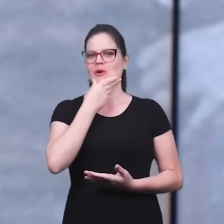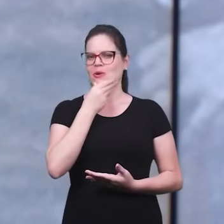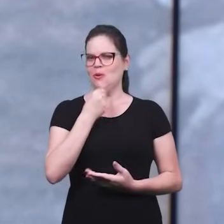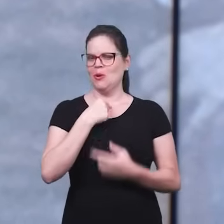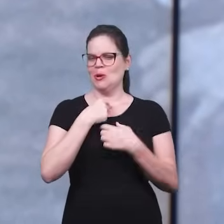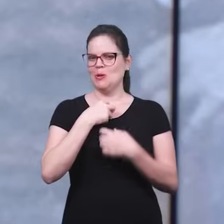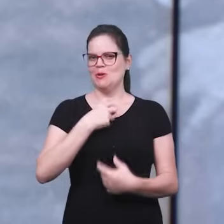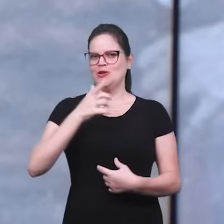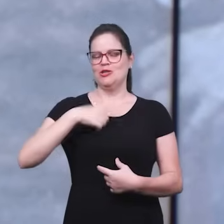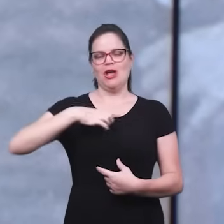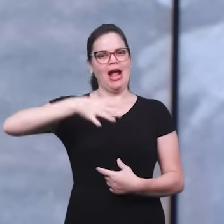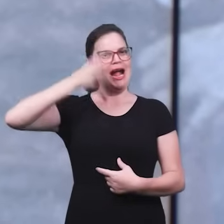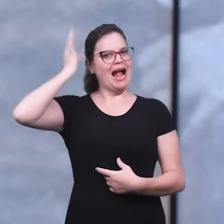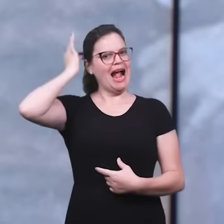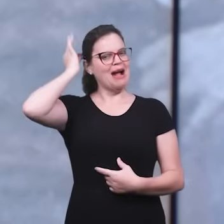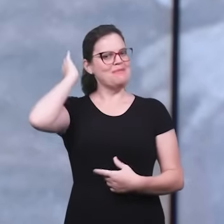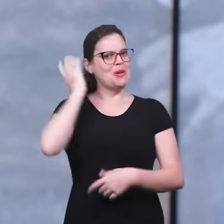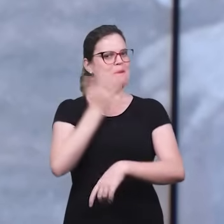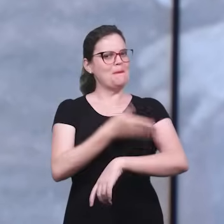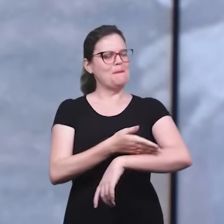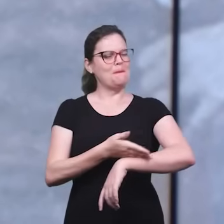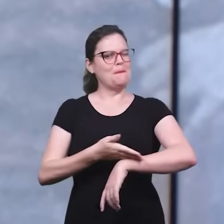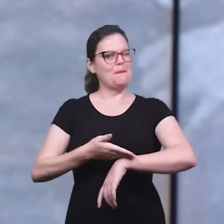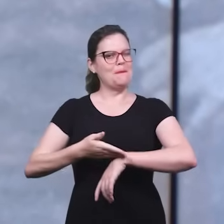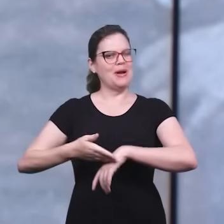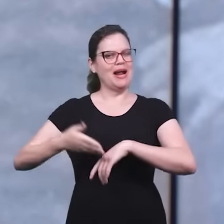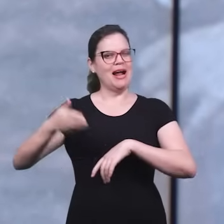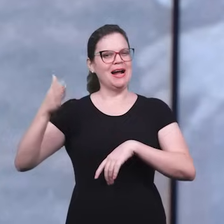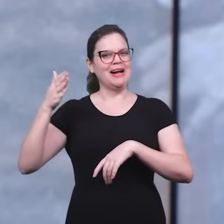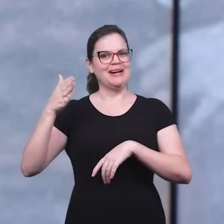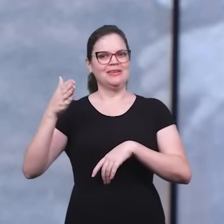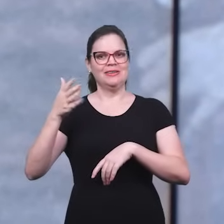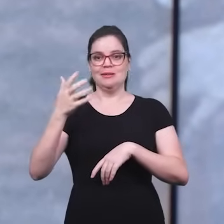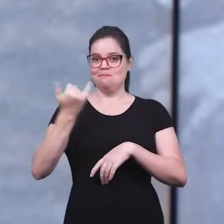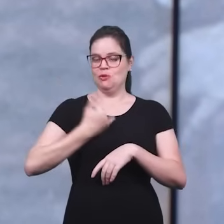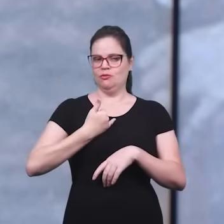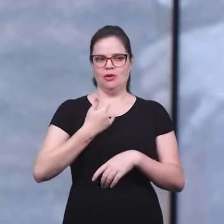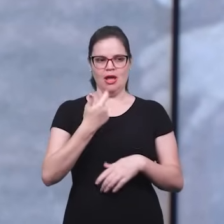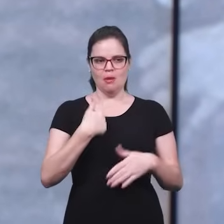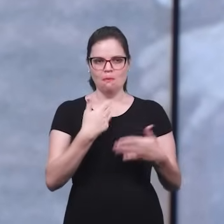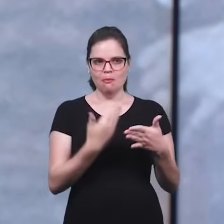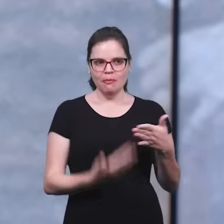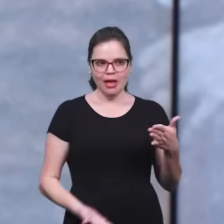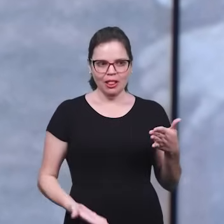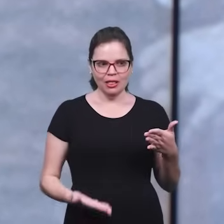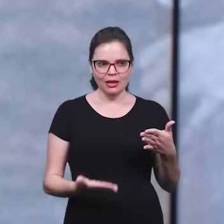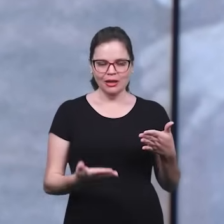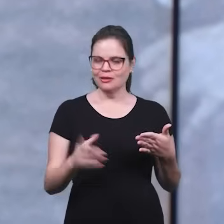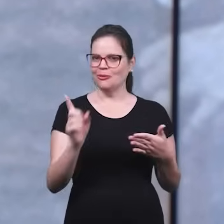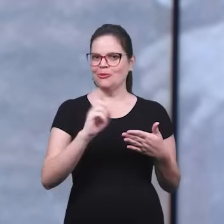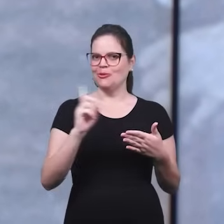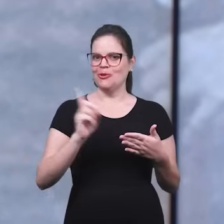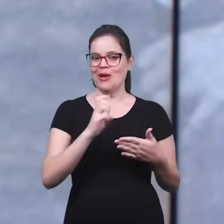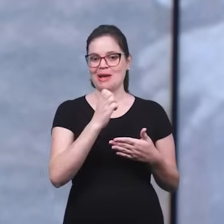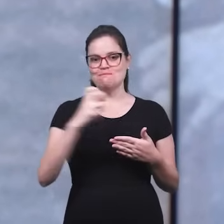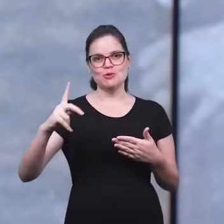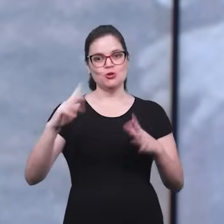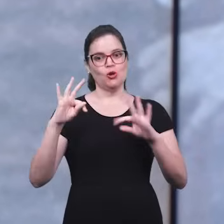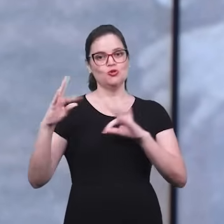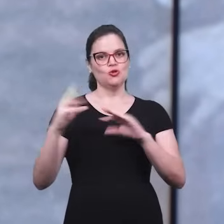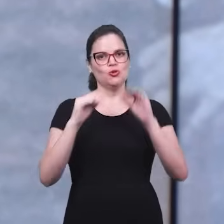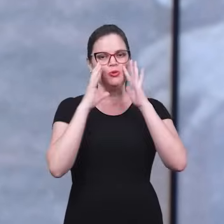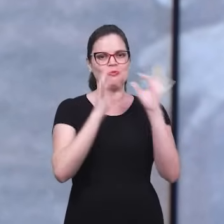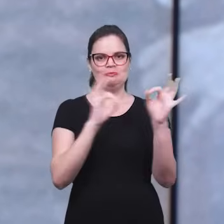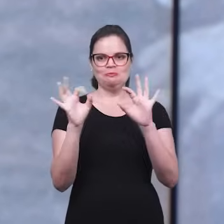varões, já com os cabelos brancos, né? Que falam assim, não perco uma edição do programa, porque o programa é muito bom, eu também acho